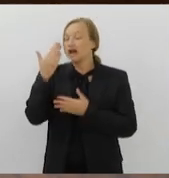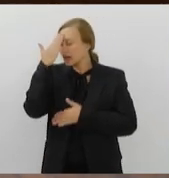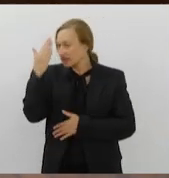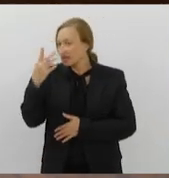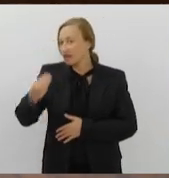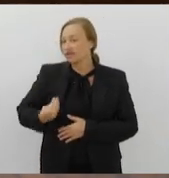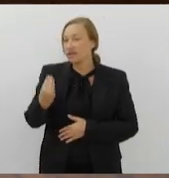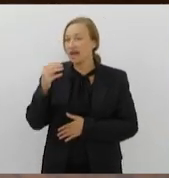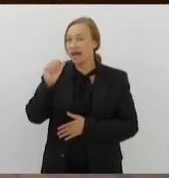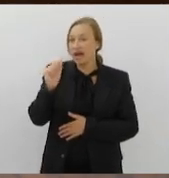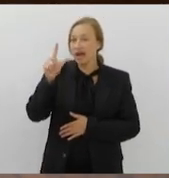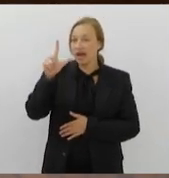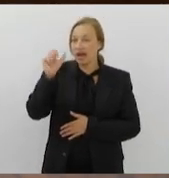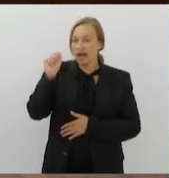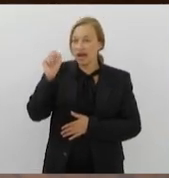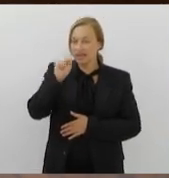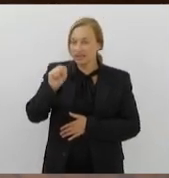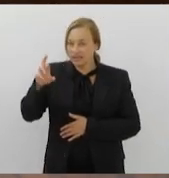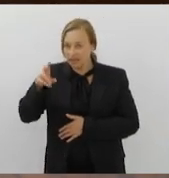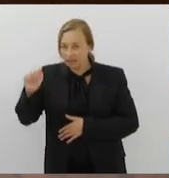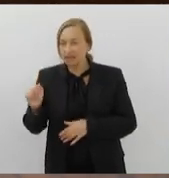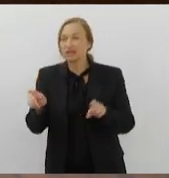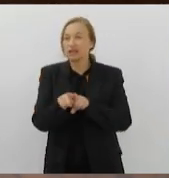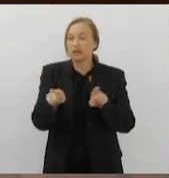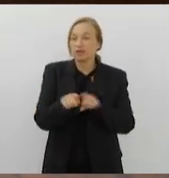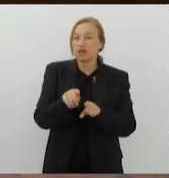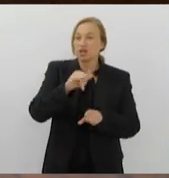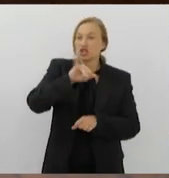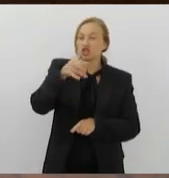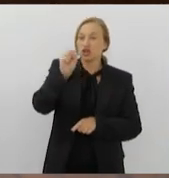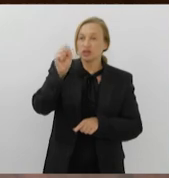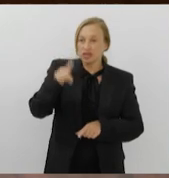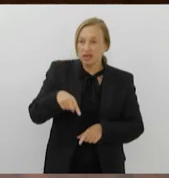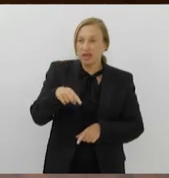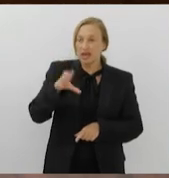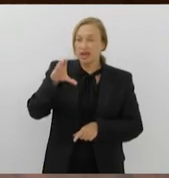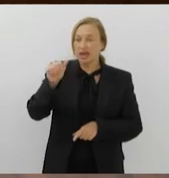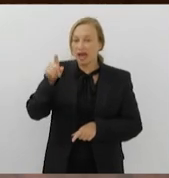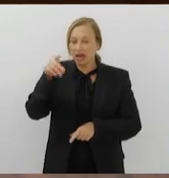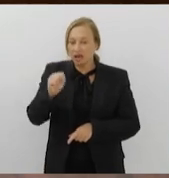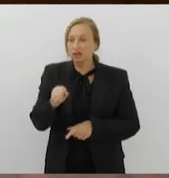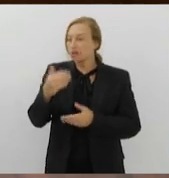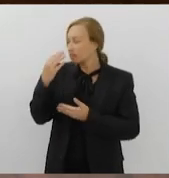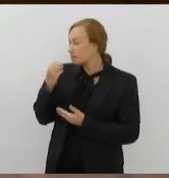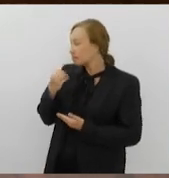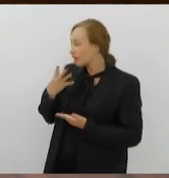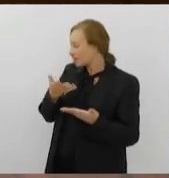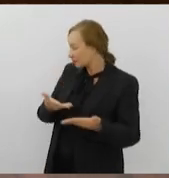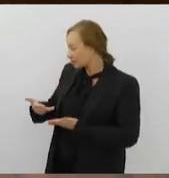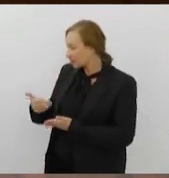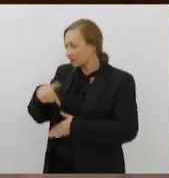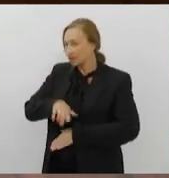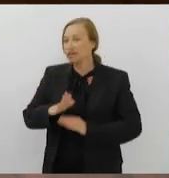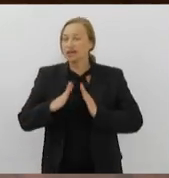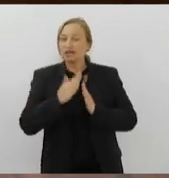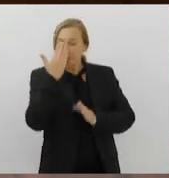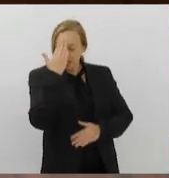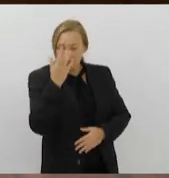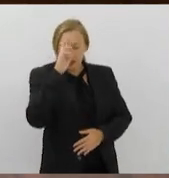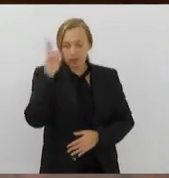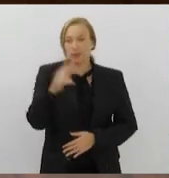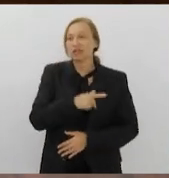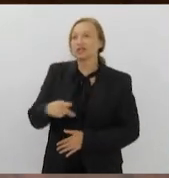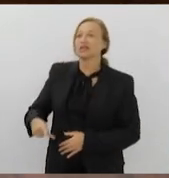e também do atleta José Carlos, Sejam muito, muito bem-vindos aqui na casa. Muito obrigado, presidente, e dizer